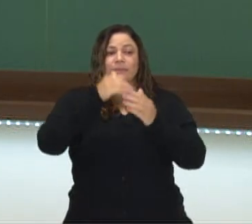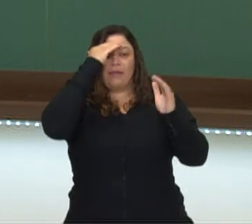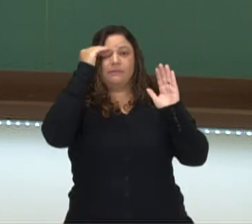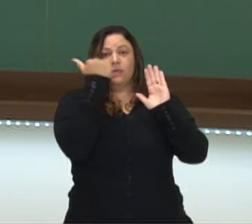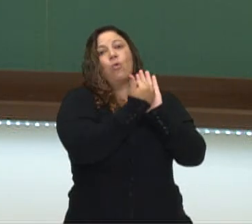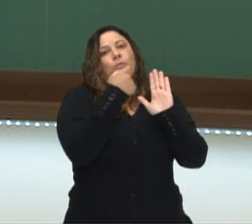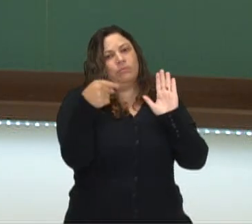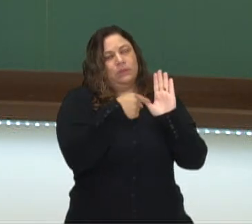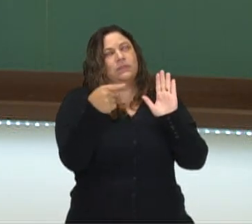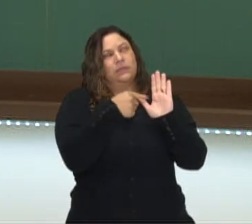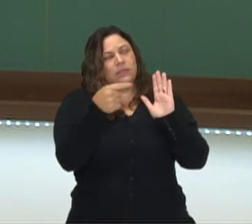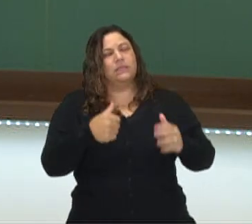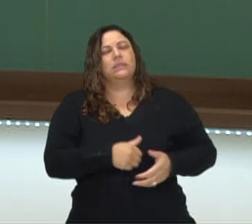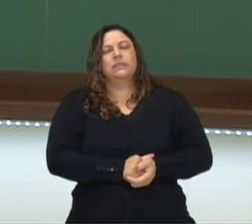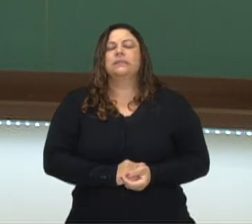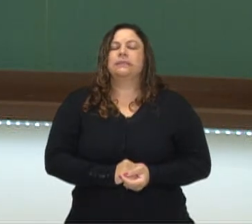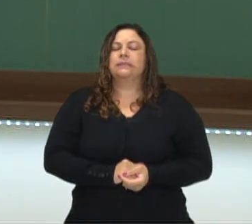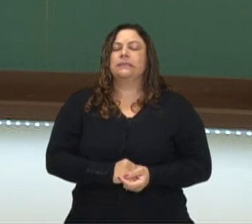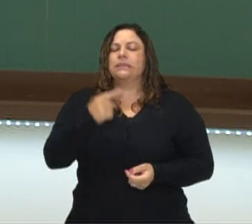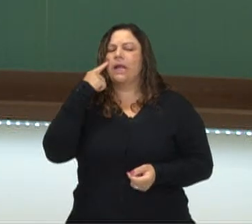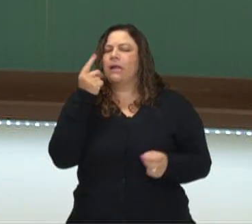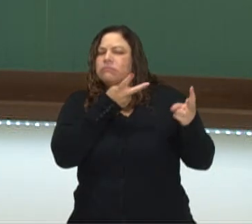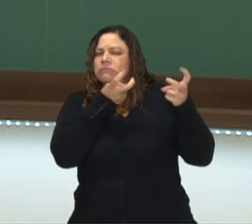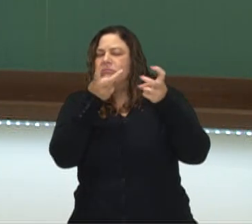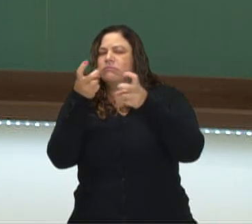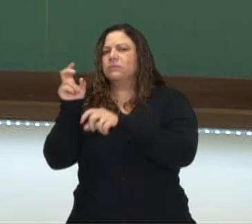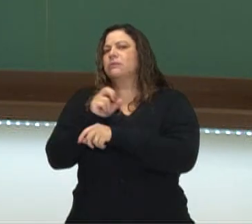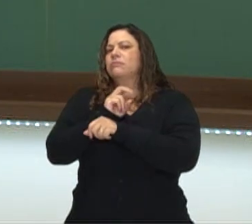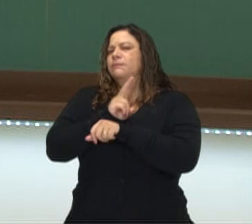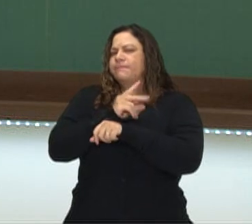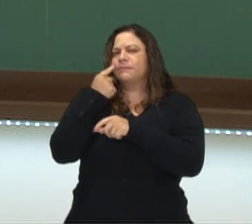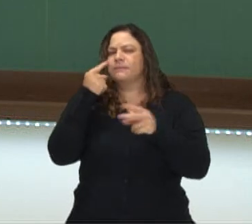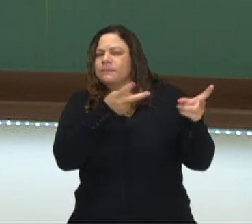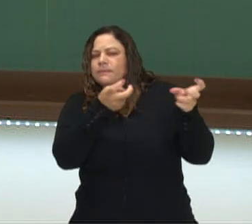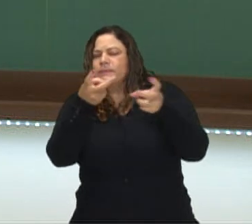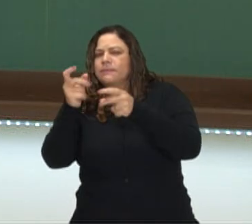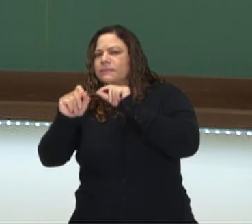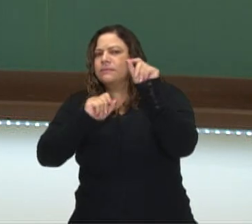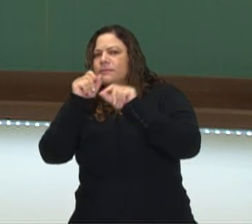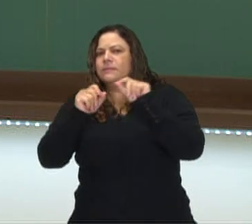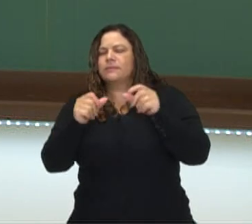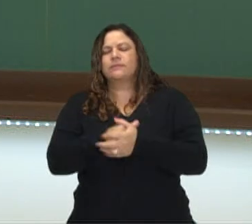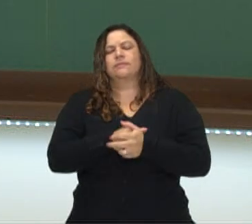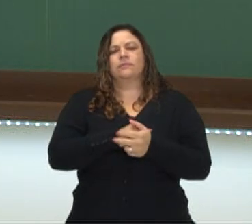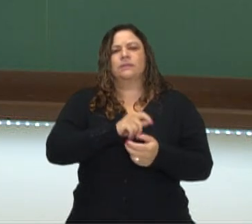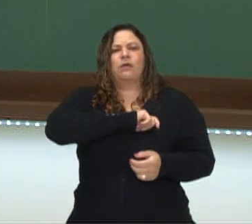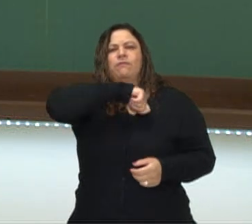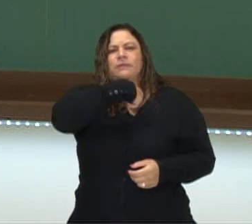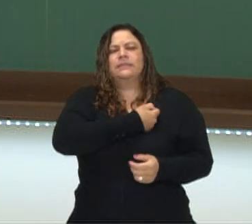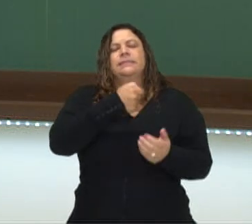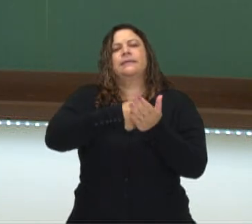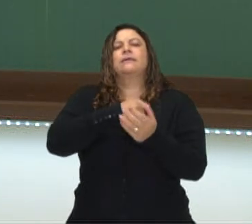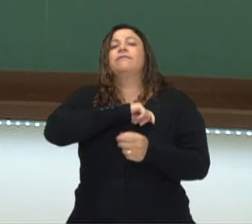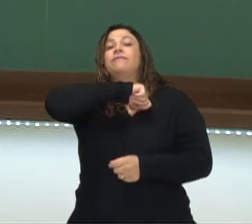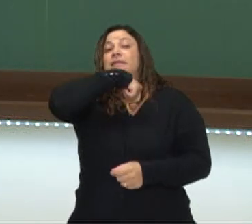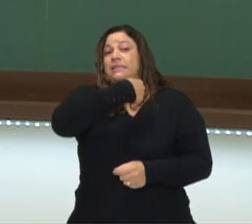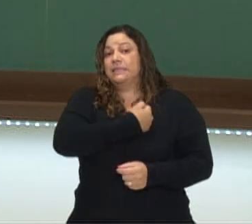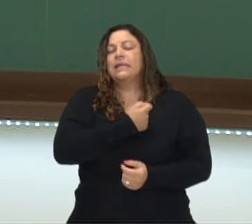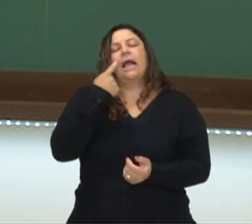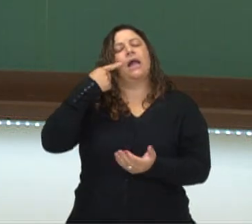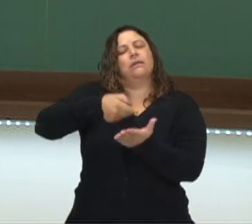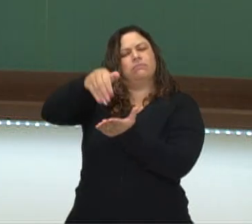municipais cuidam então de fiscalizar sobre a procedência legal destas substâncias, dessas misturas. É